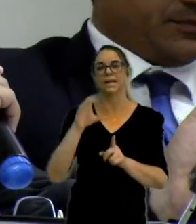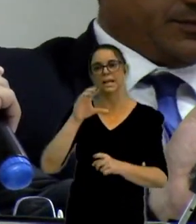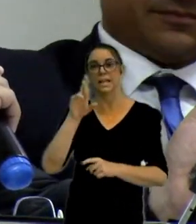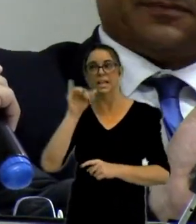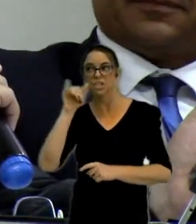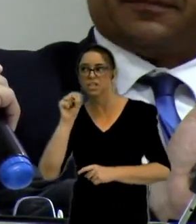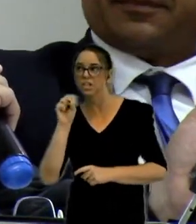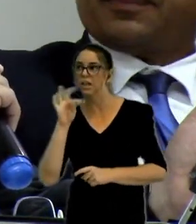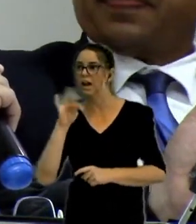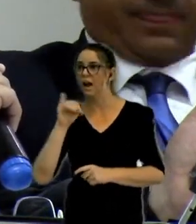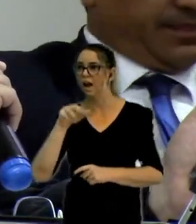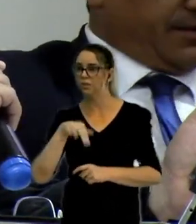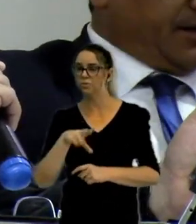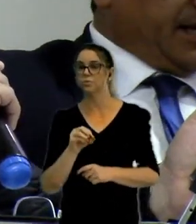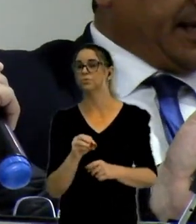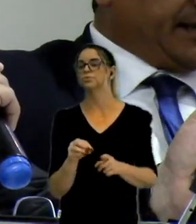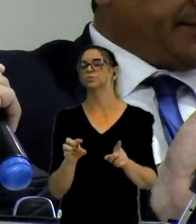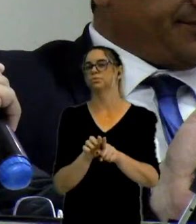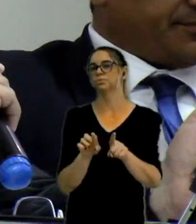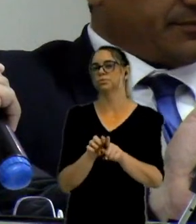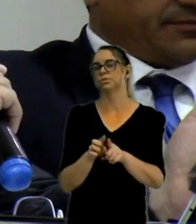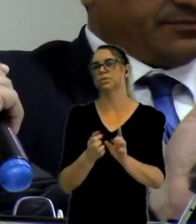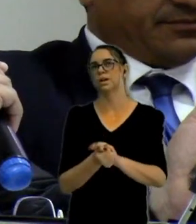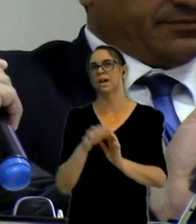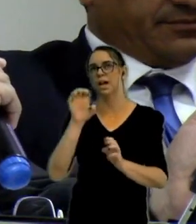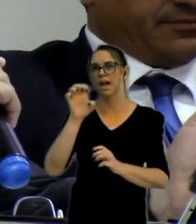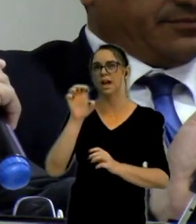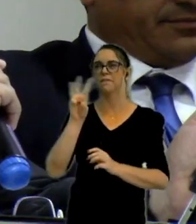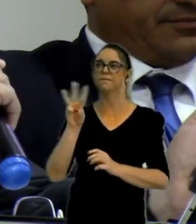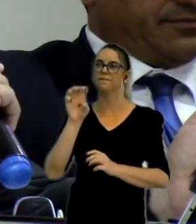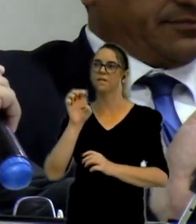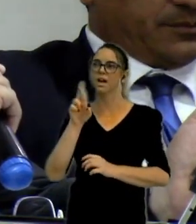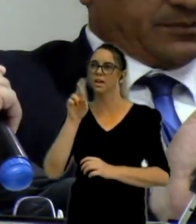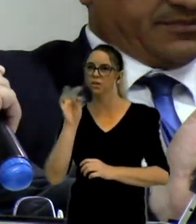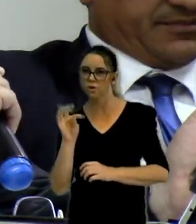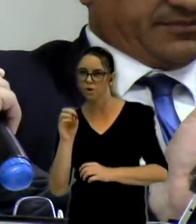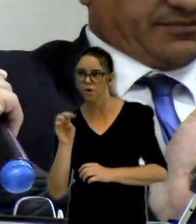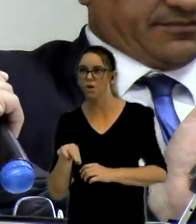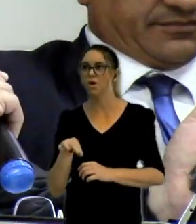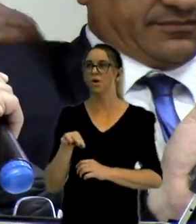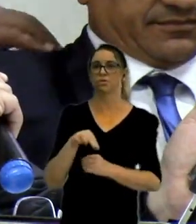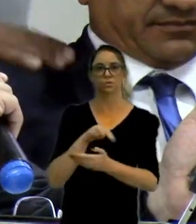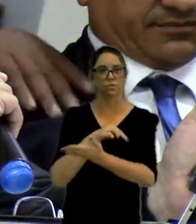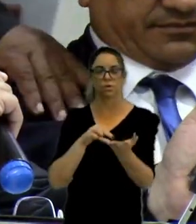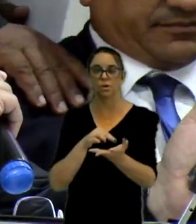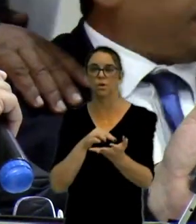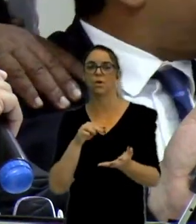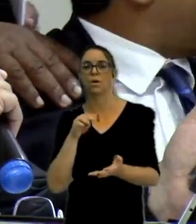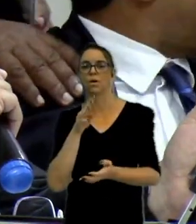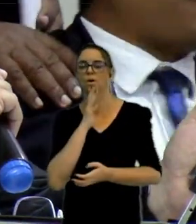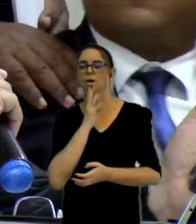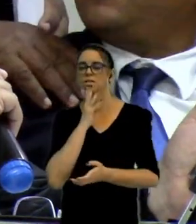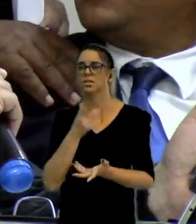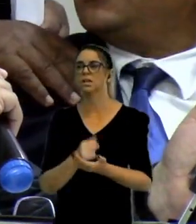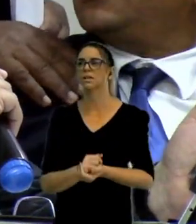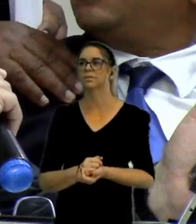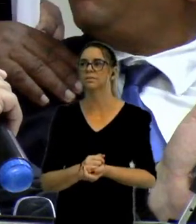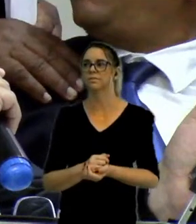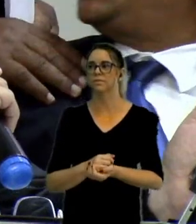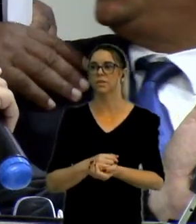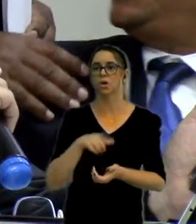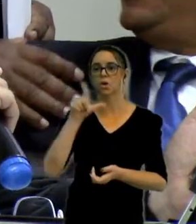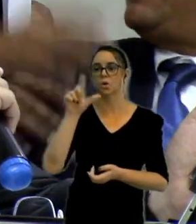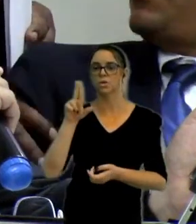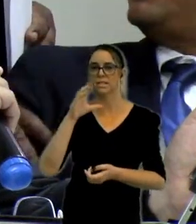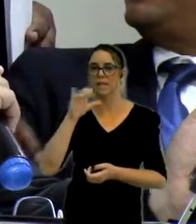Mototáxi, nosso amigo Everton, que é conhecido por todos como Guela, nosso amigo Luciano de Dona